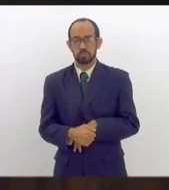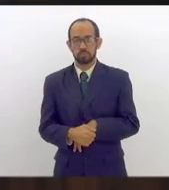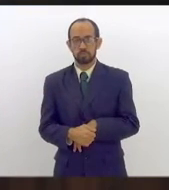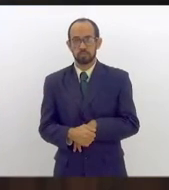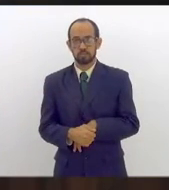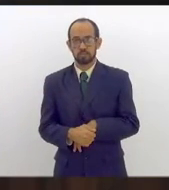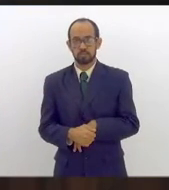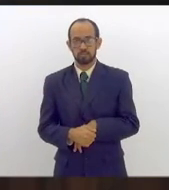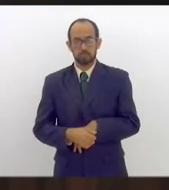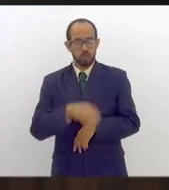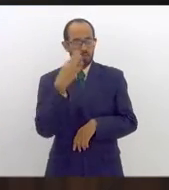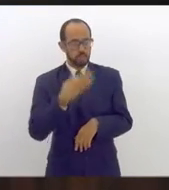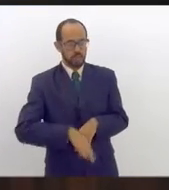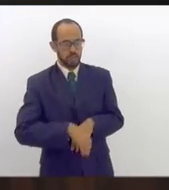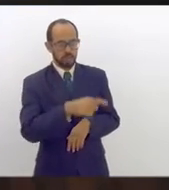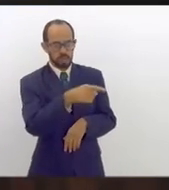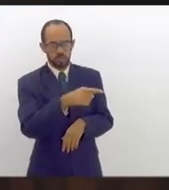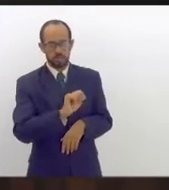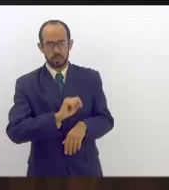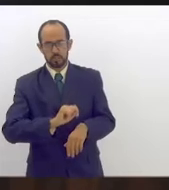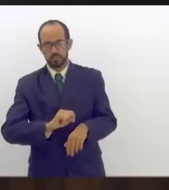Com certeza,